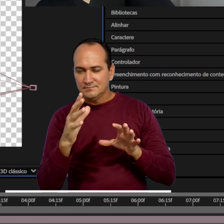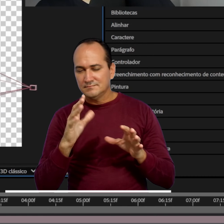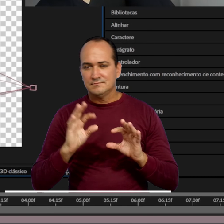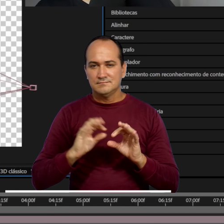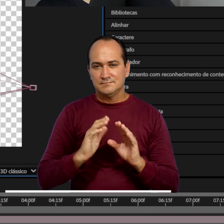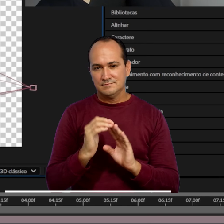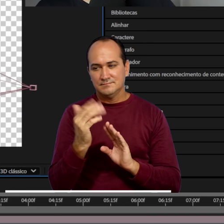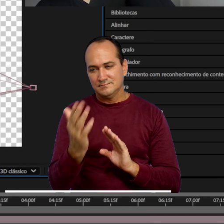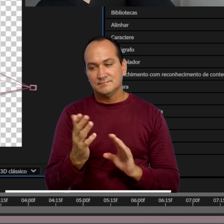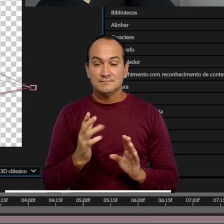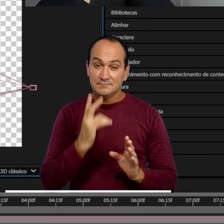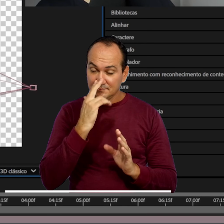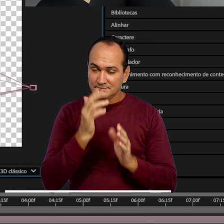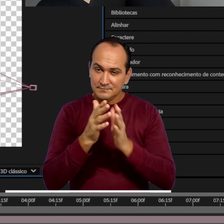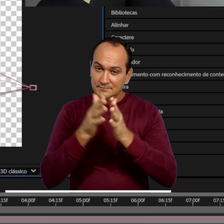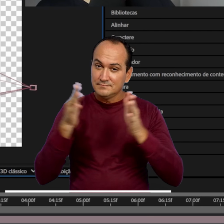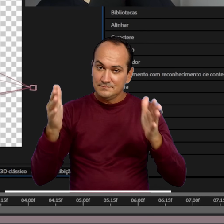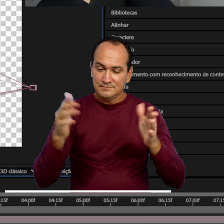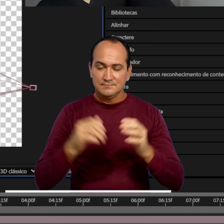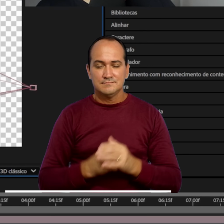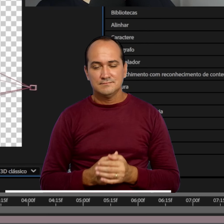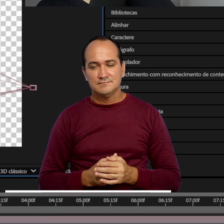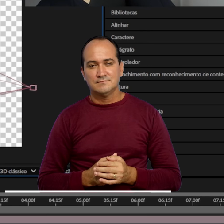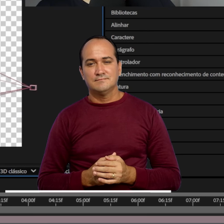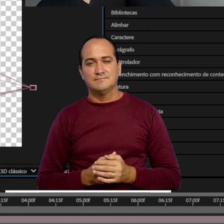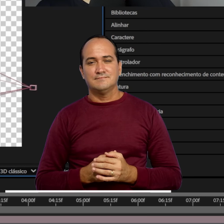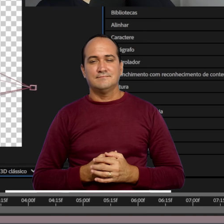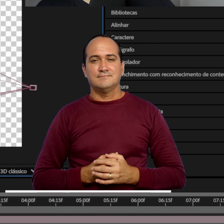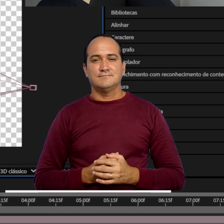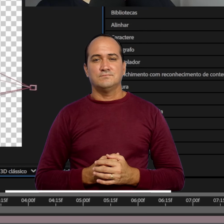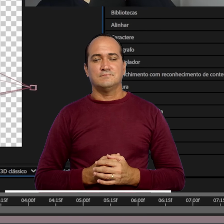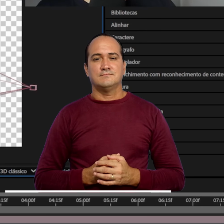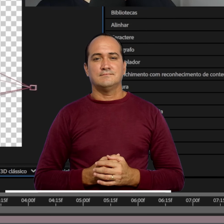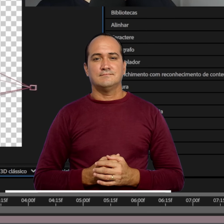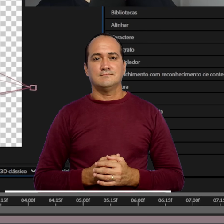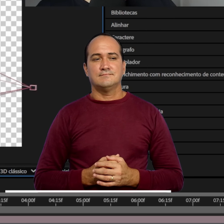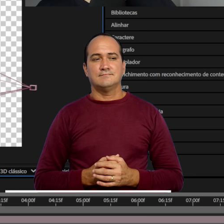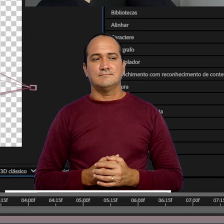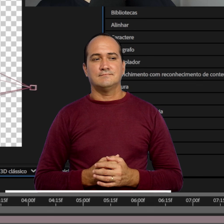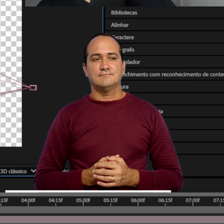que deslocada aqui na cena. Então eu vou aumentar o tamanho dela.